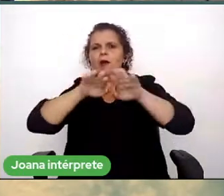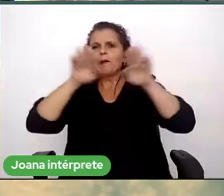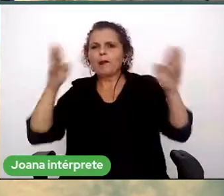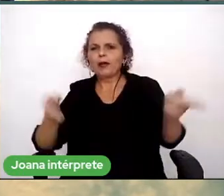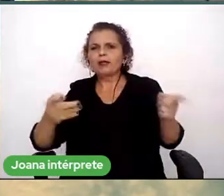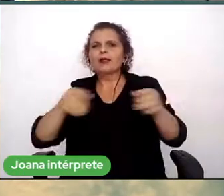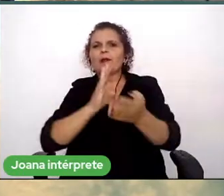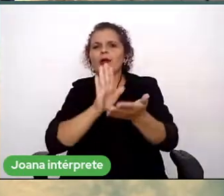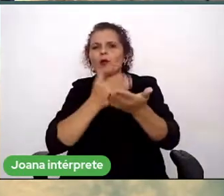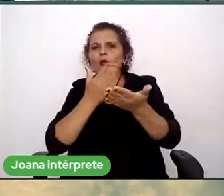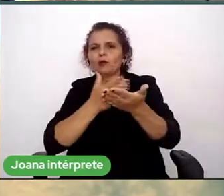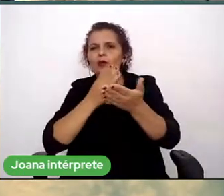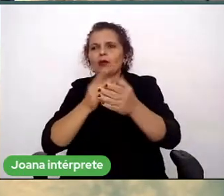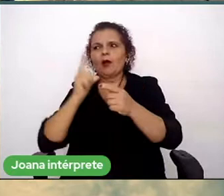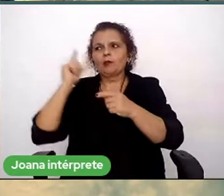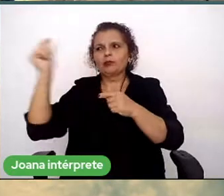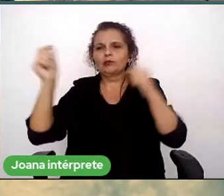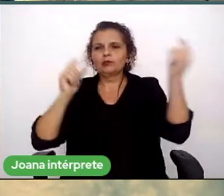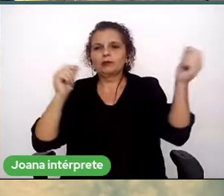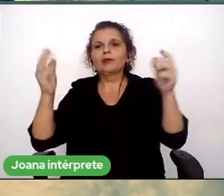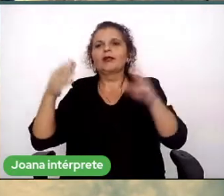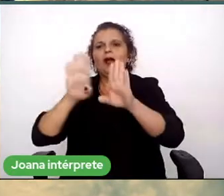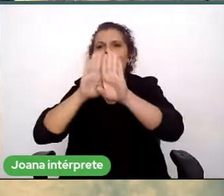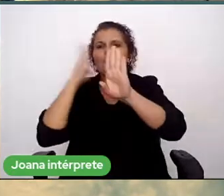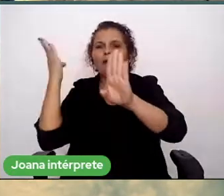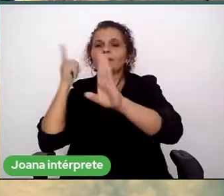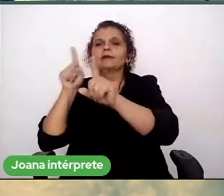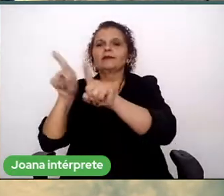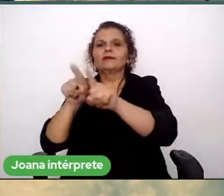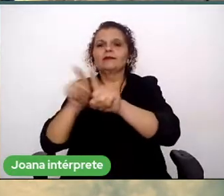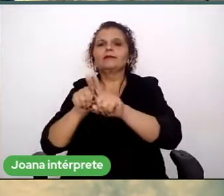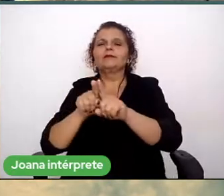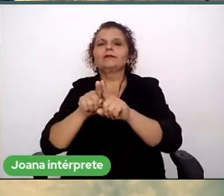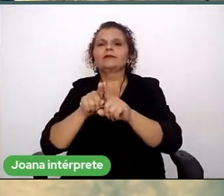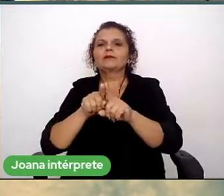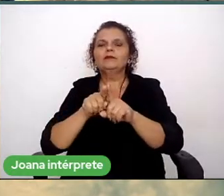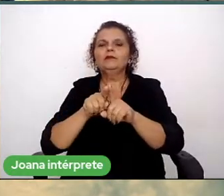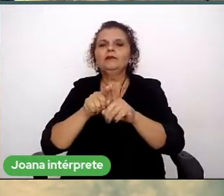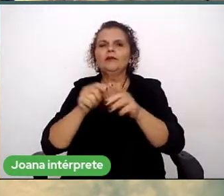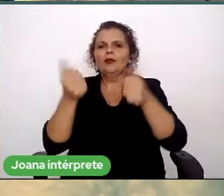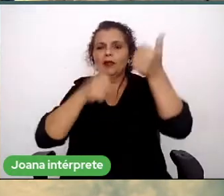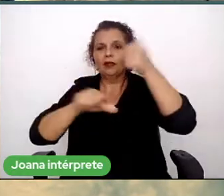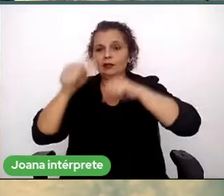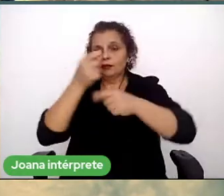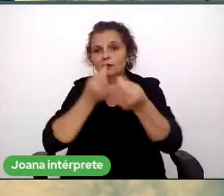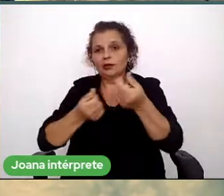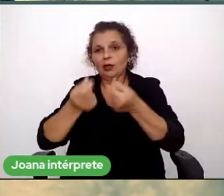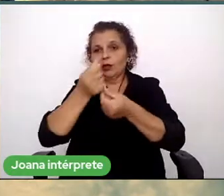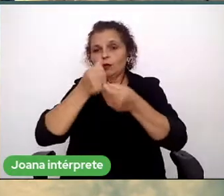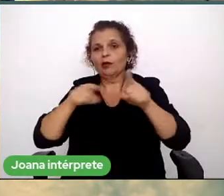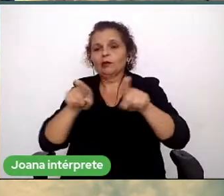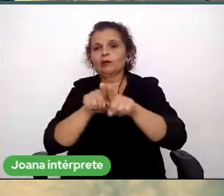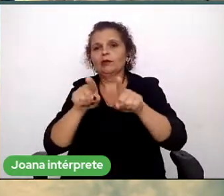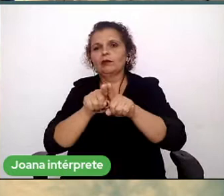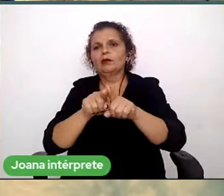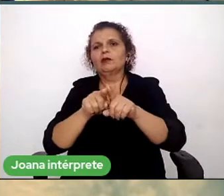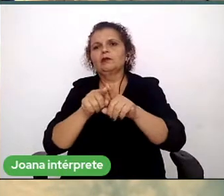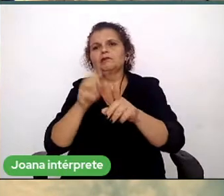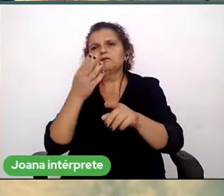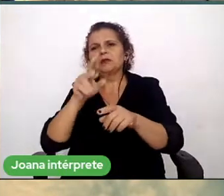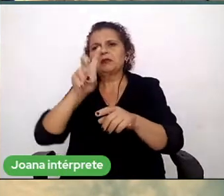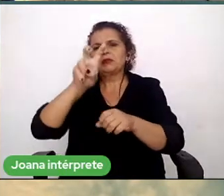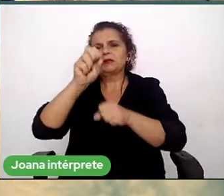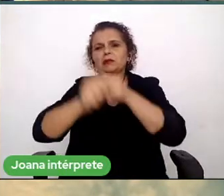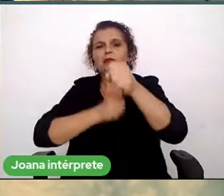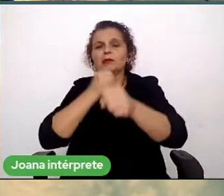aqui atrás a porta de saída e entrada aqui de casa eu sou Analista de negócios na sala por um pouquinho mais de 5